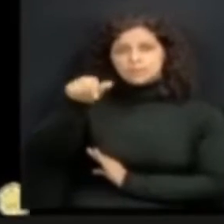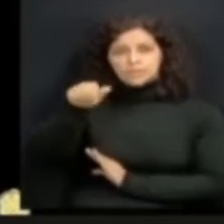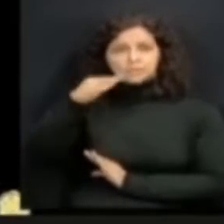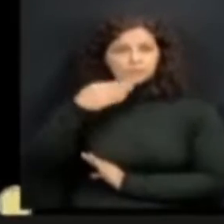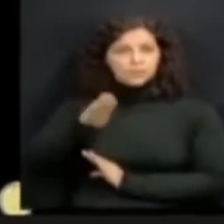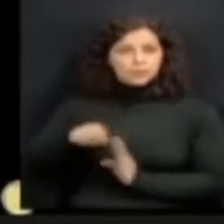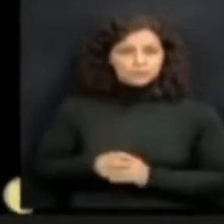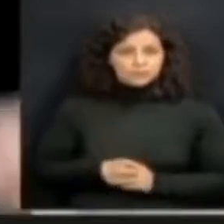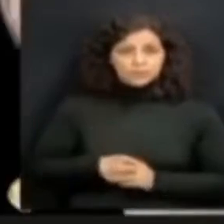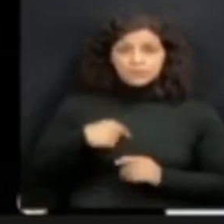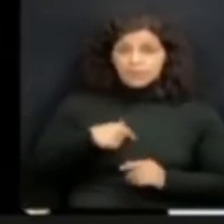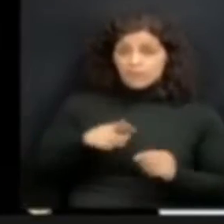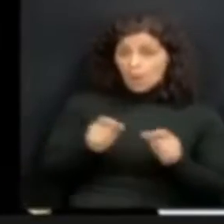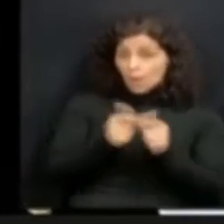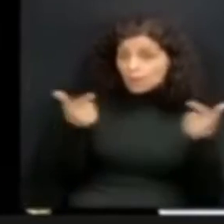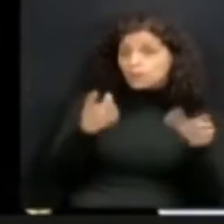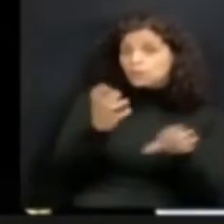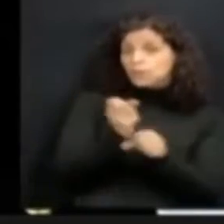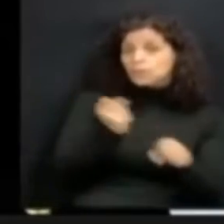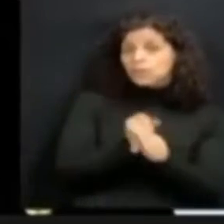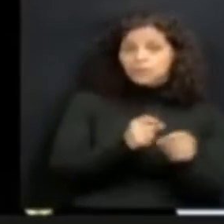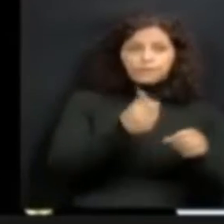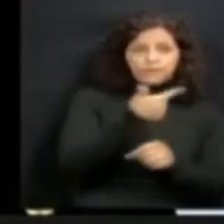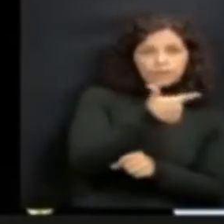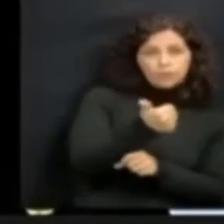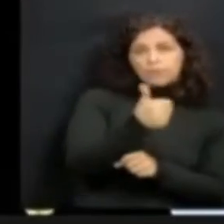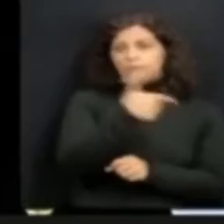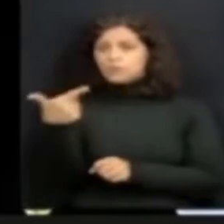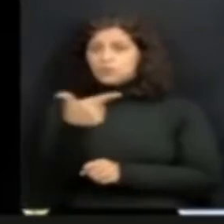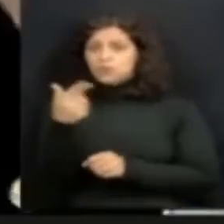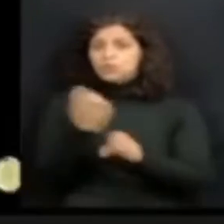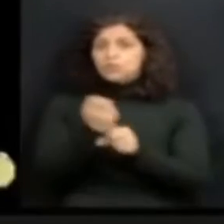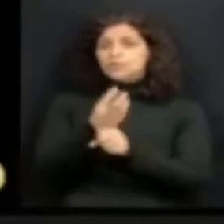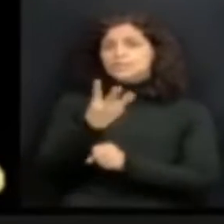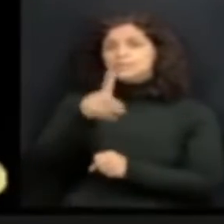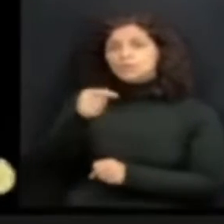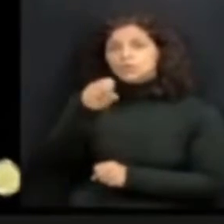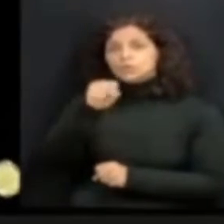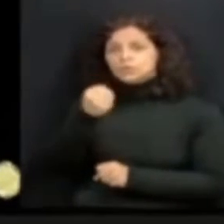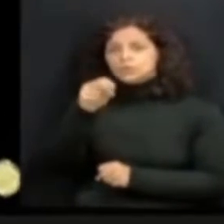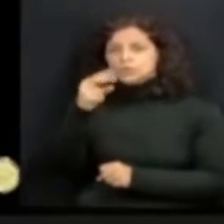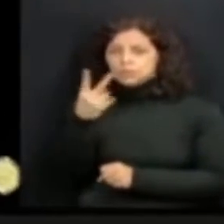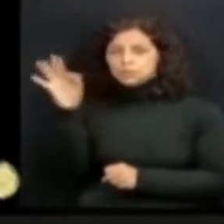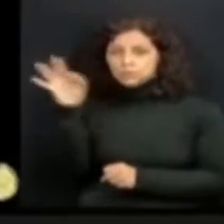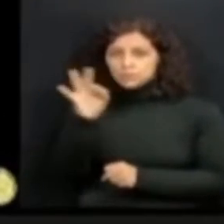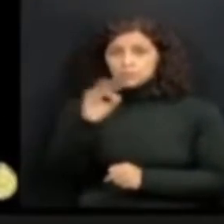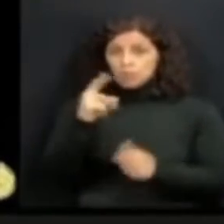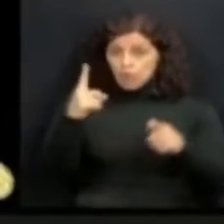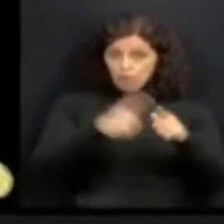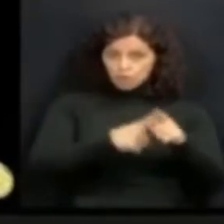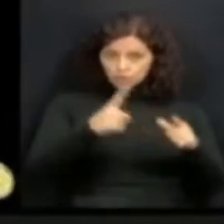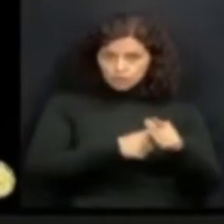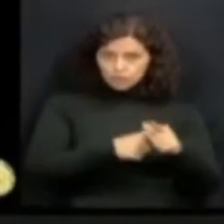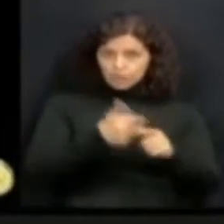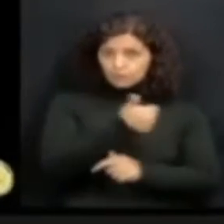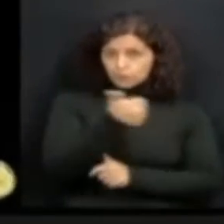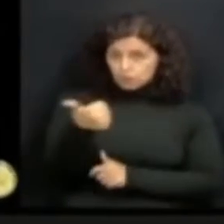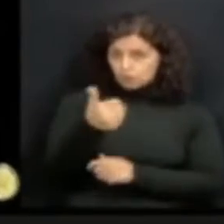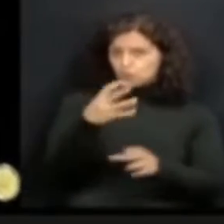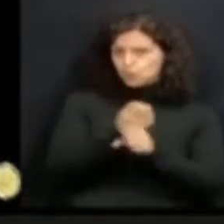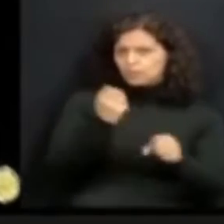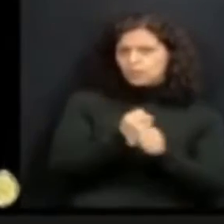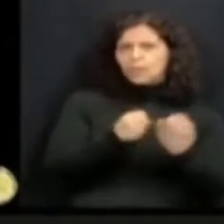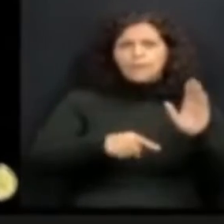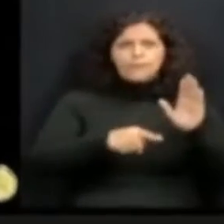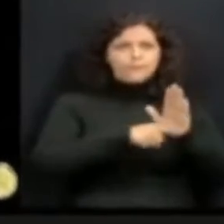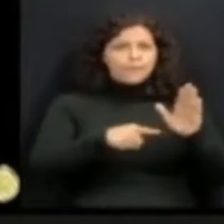46,07 bilhões. Um crescimento entre 2021 e 2022 de 3,82. A previsão de déficit para 2021 era de